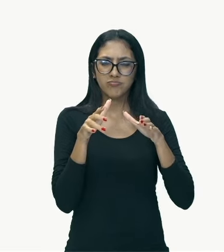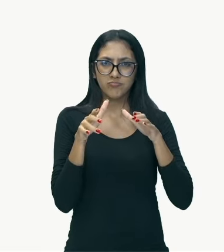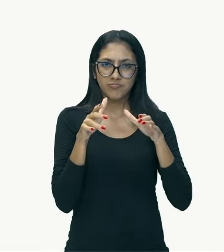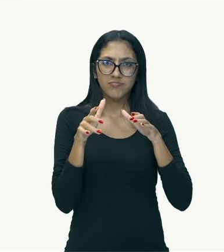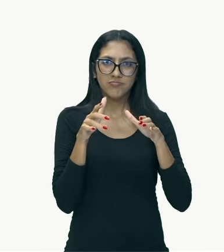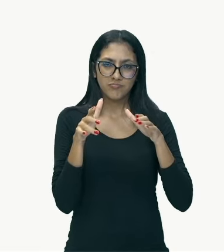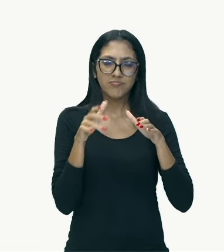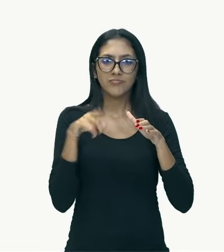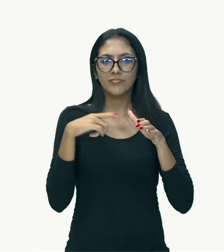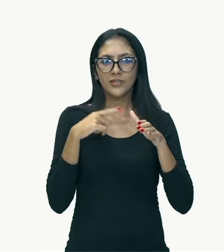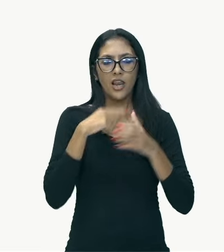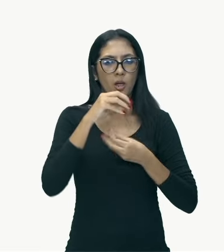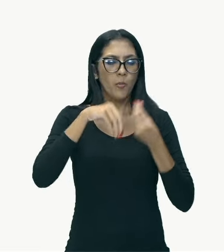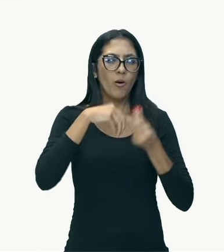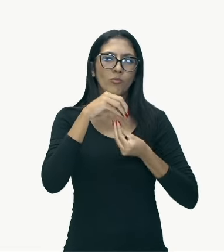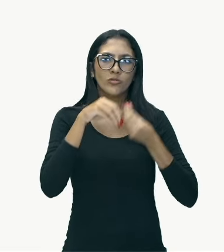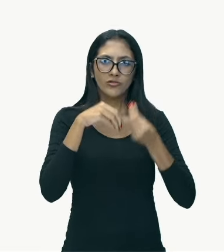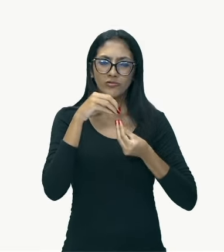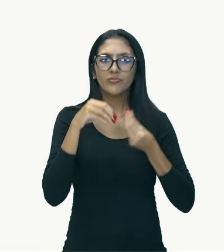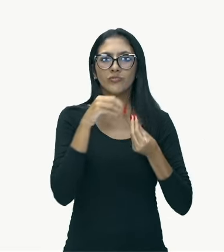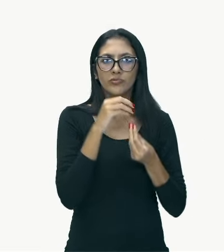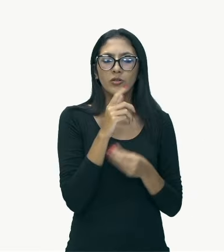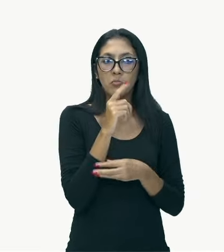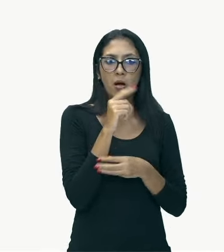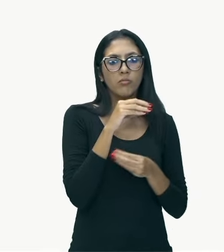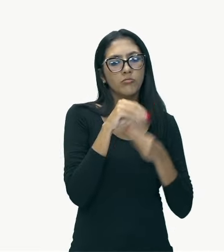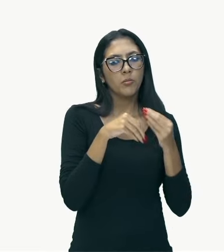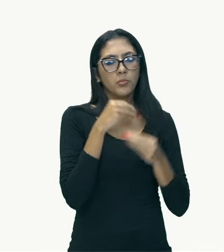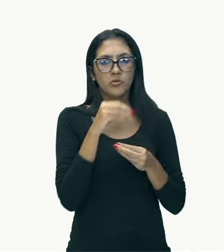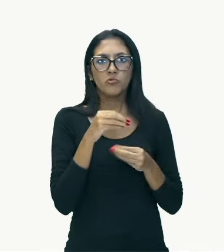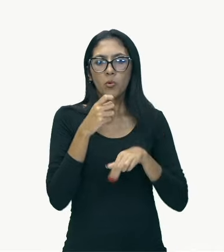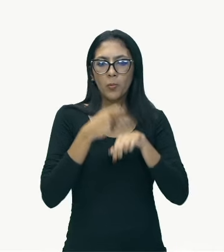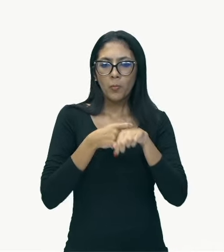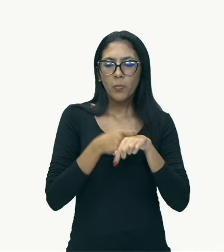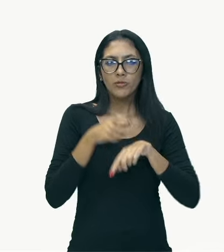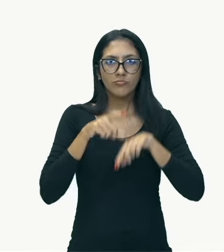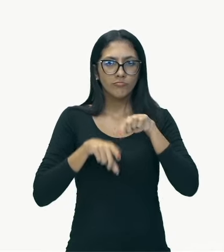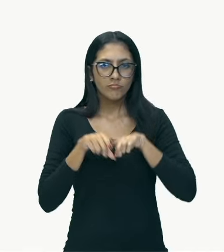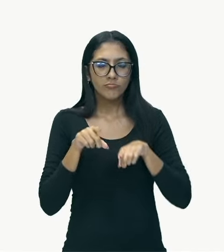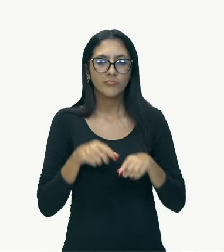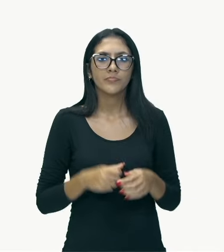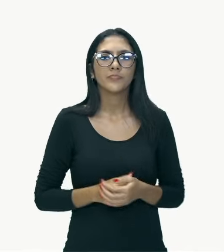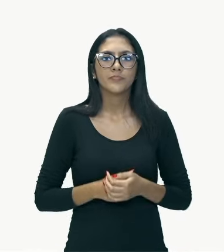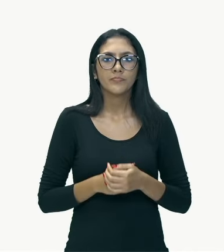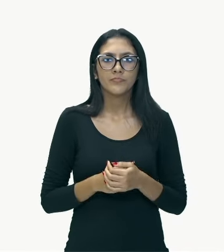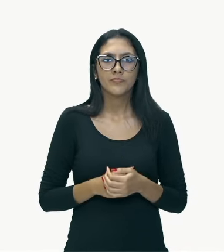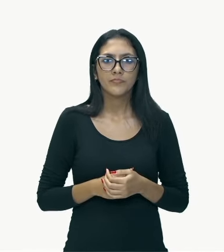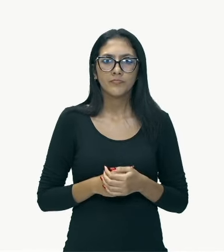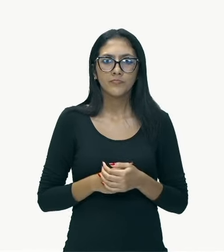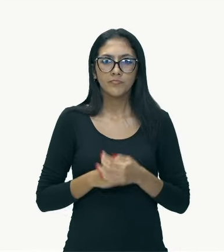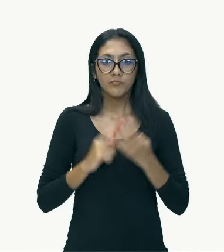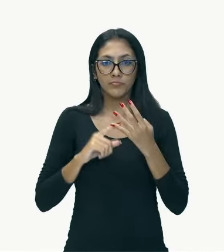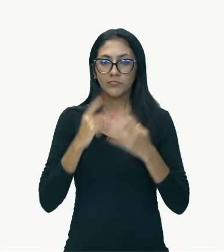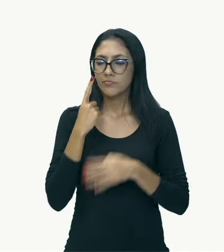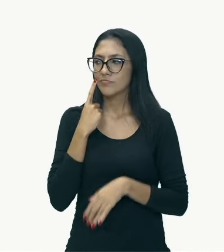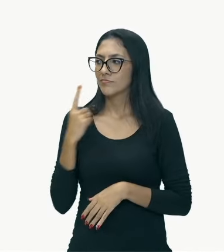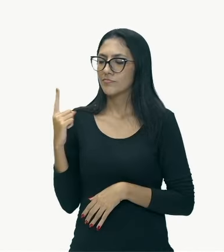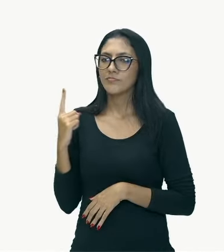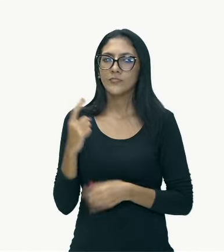uma mistura, né, de um líquido disperso em um sólido. E temos o